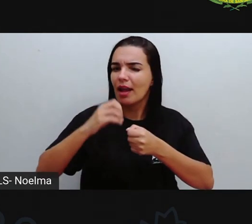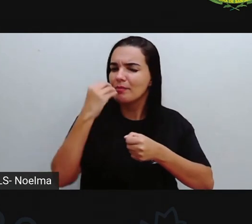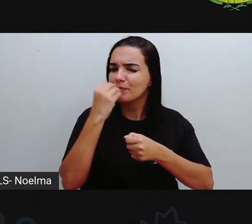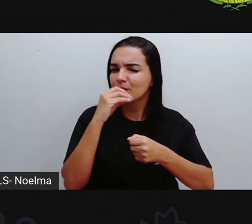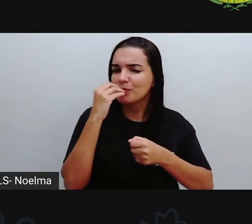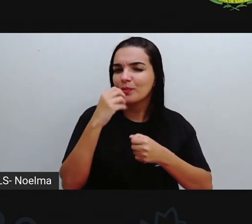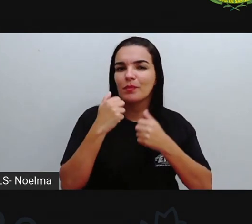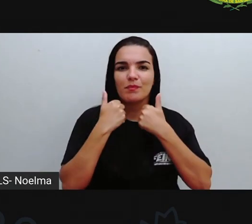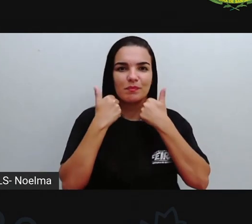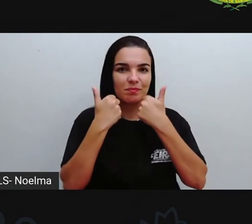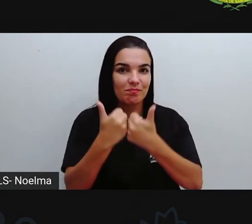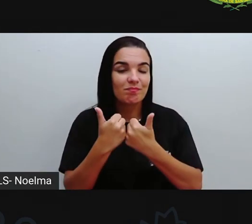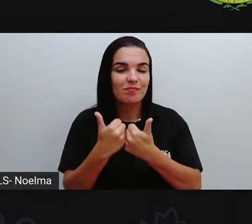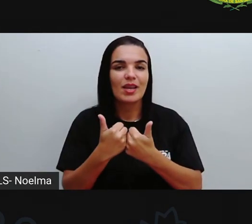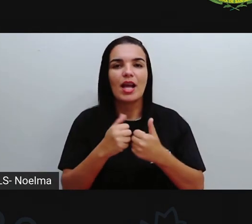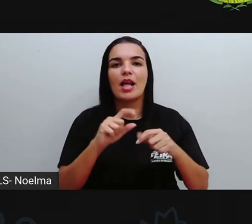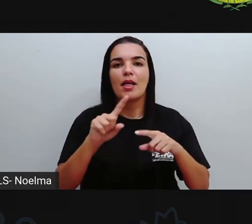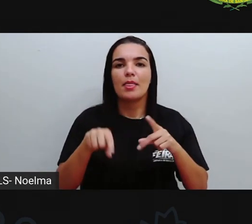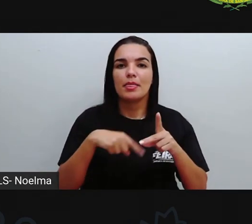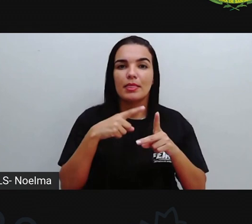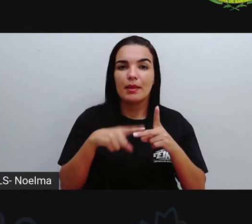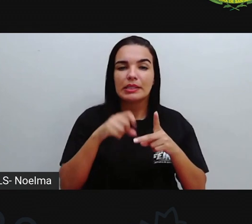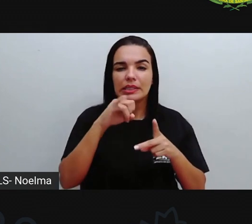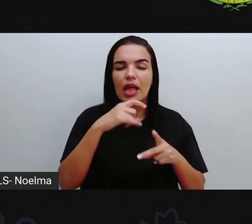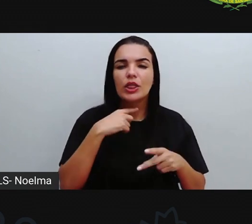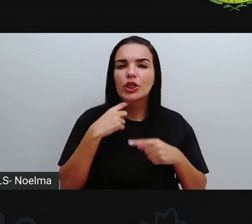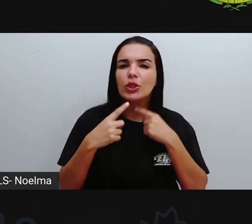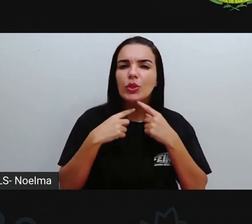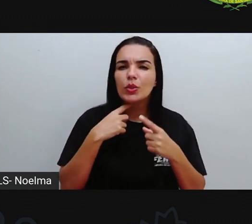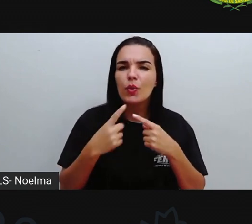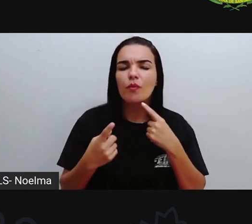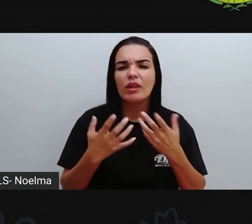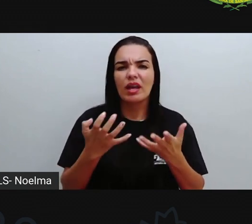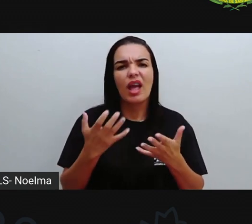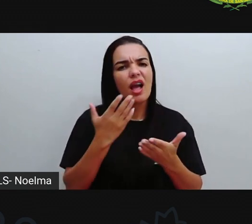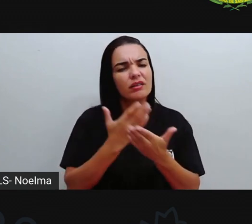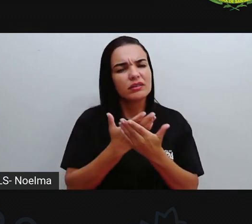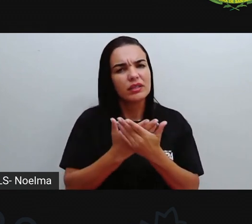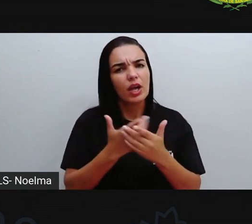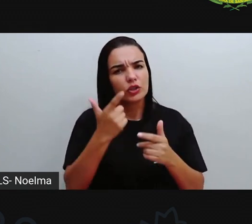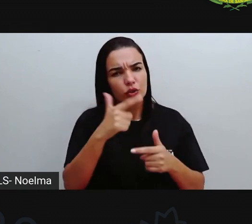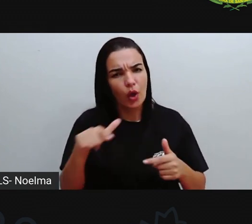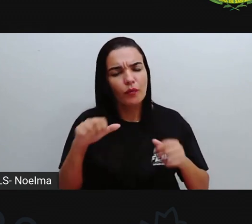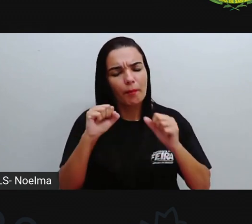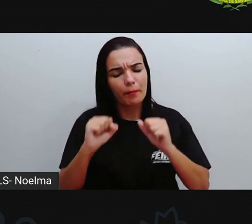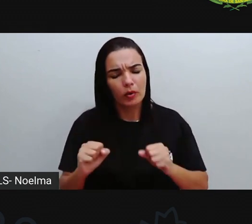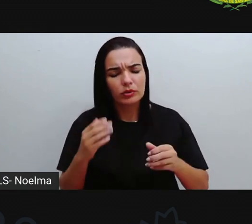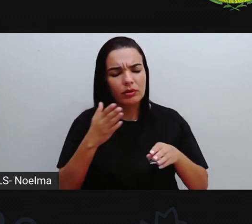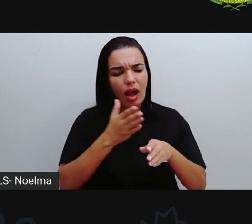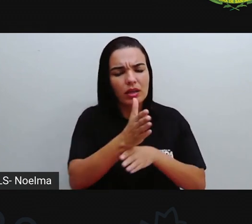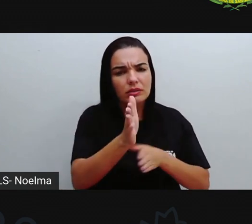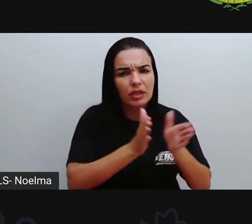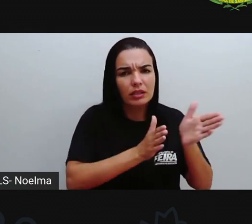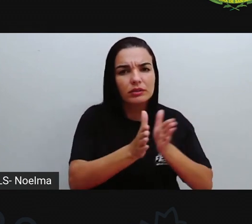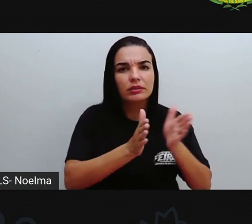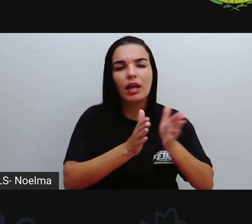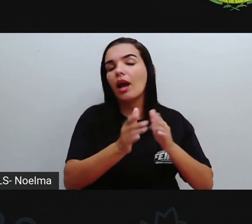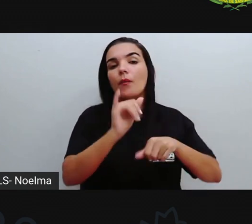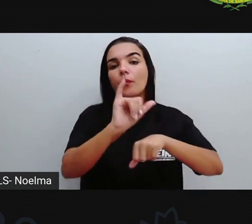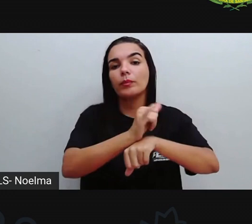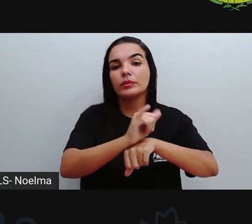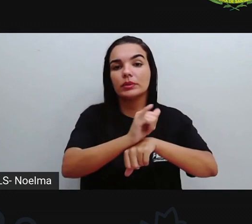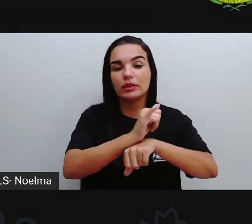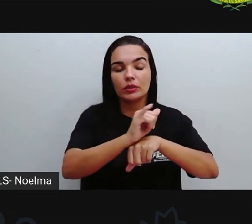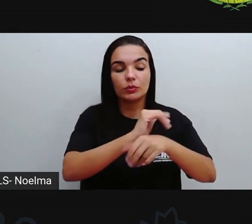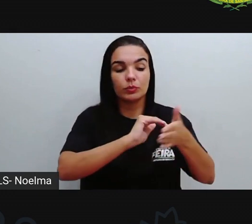cuidado, com muito capricho. Sentiu alguma dúvida, quer assistir essa aula de novo? Vocês podem estar aí acessando o nosso canal da Seduc